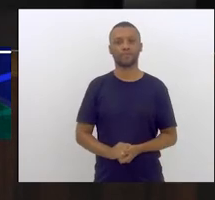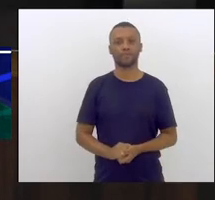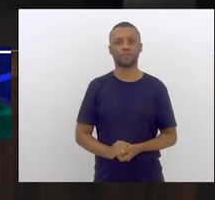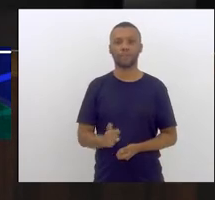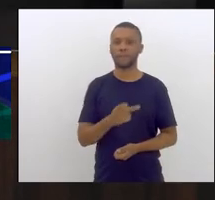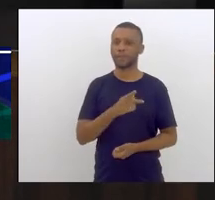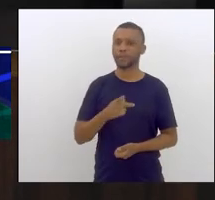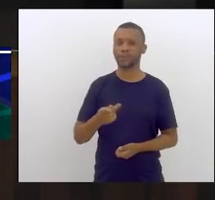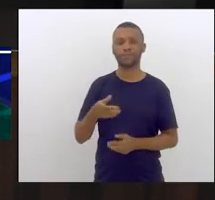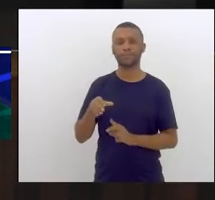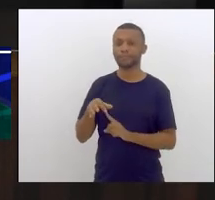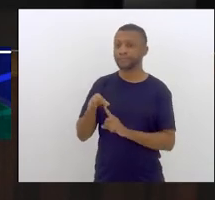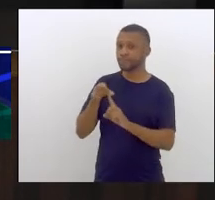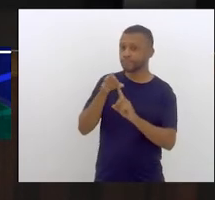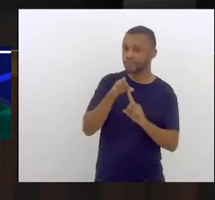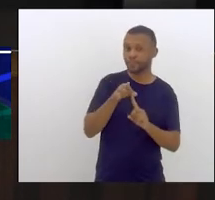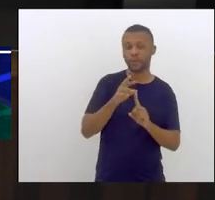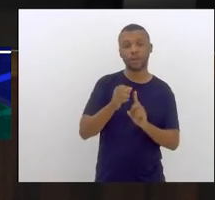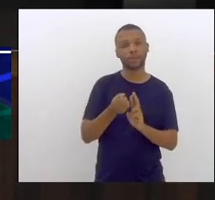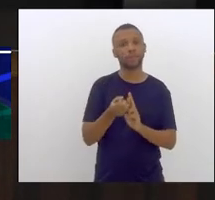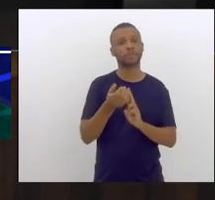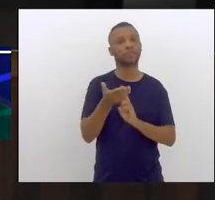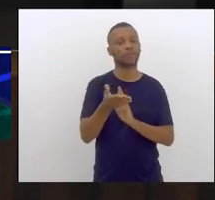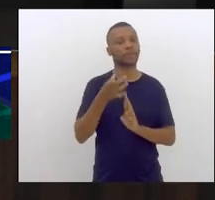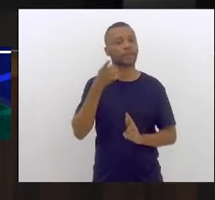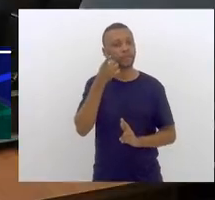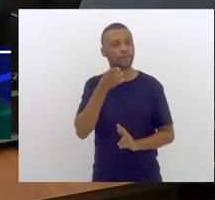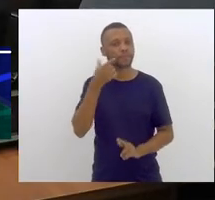designa relatora especial, deputada Tia Ju.